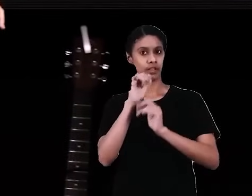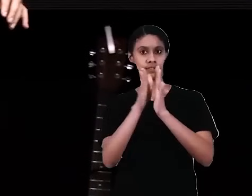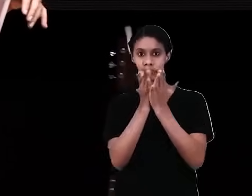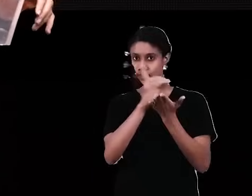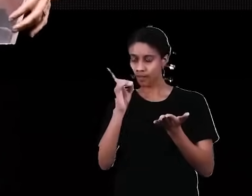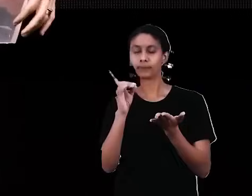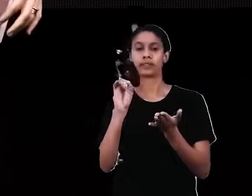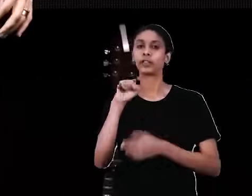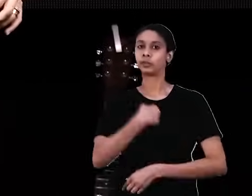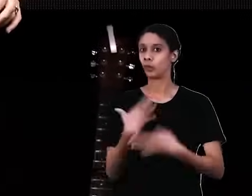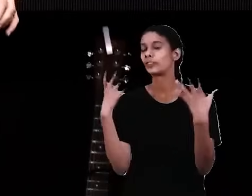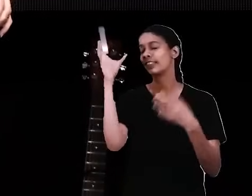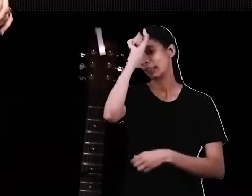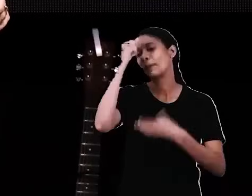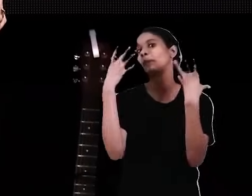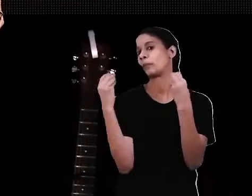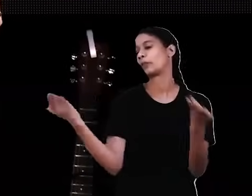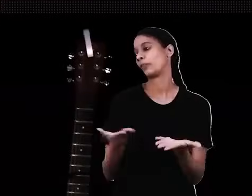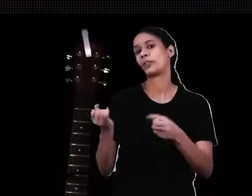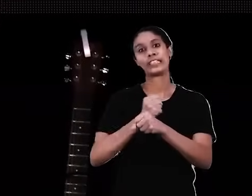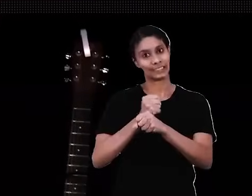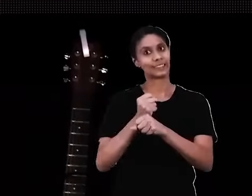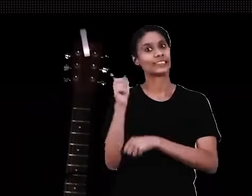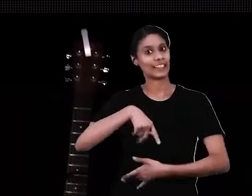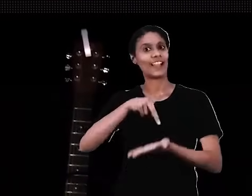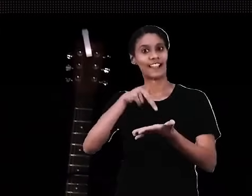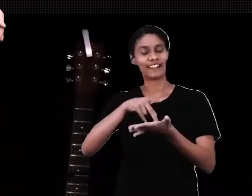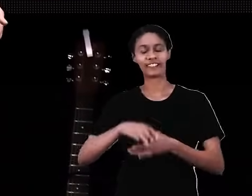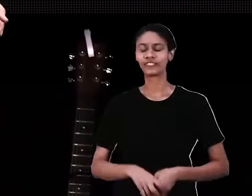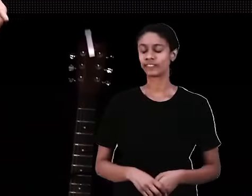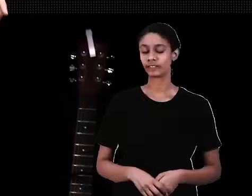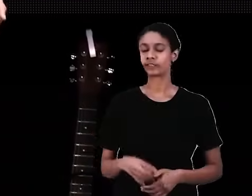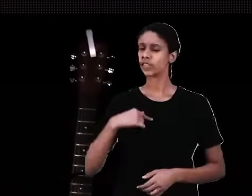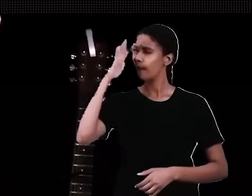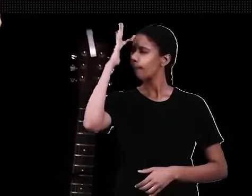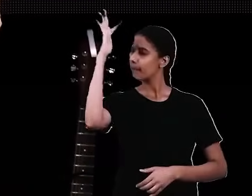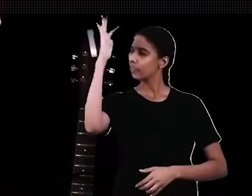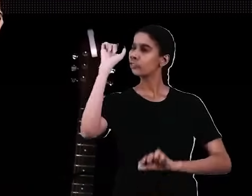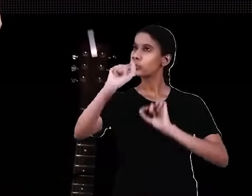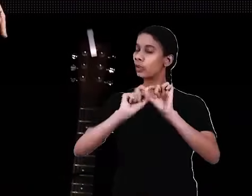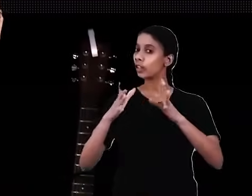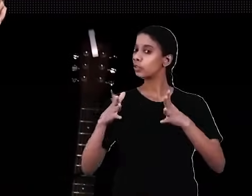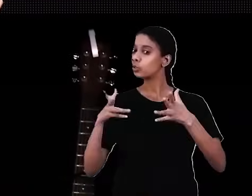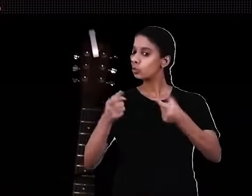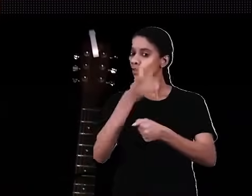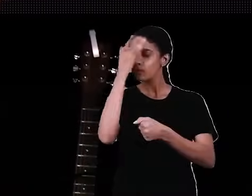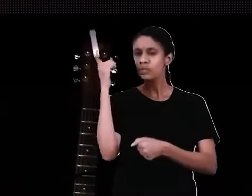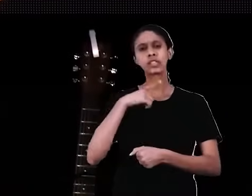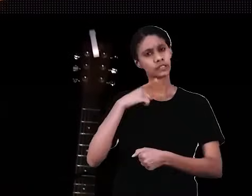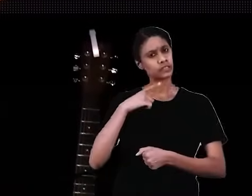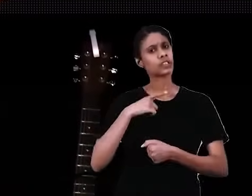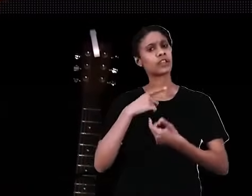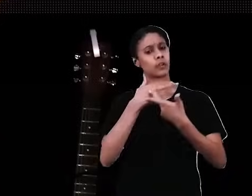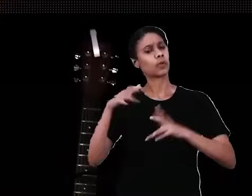gente aprendeu esse ano, é verdade ou não é, gente? E eu imagino que todo mundo tirou alguma lição de cada